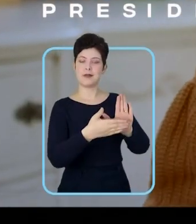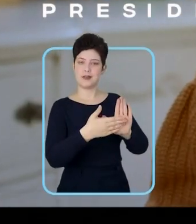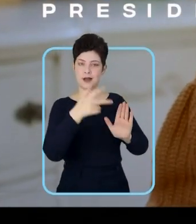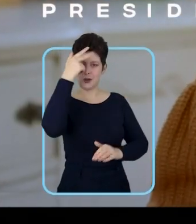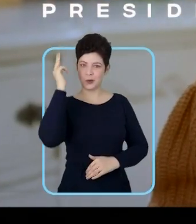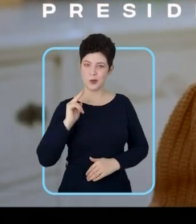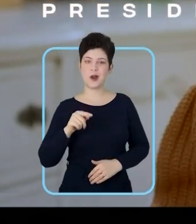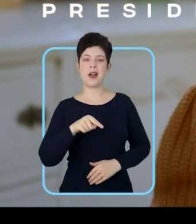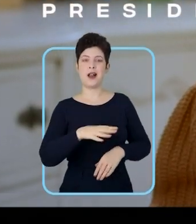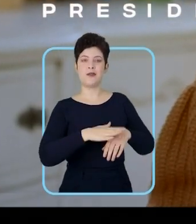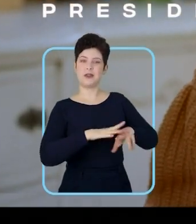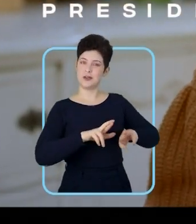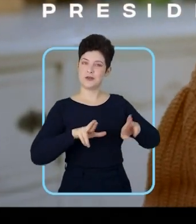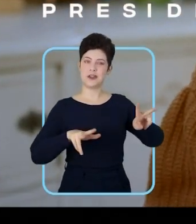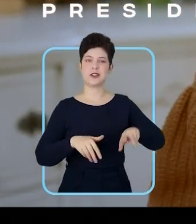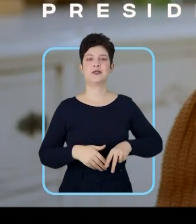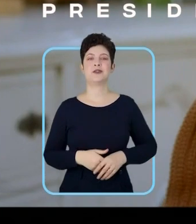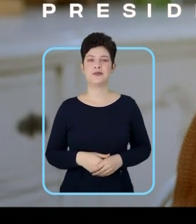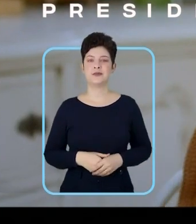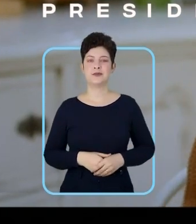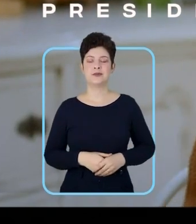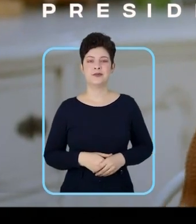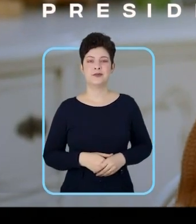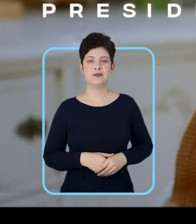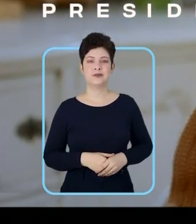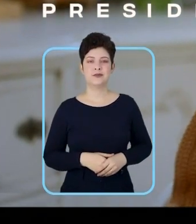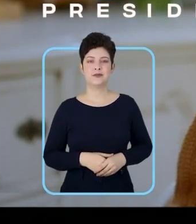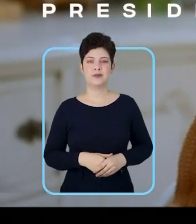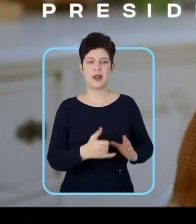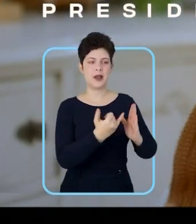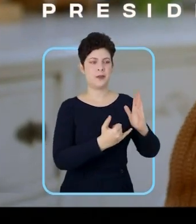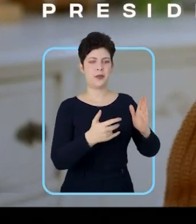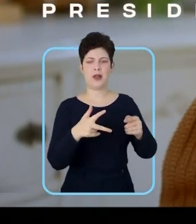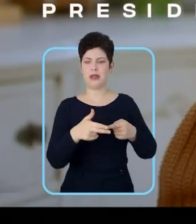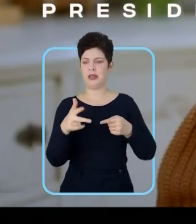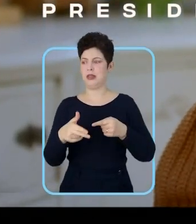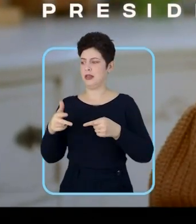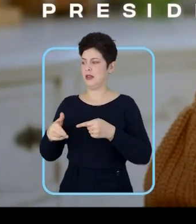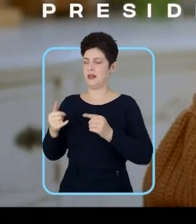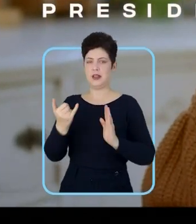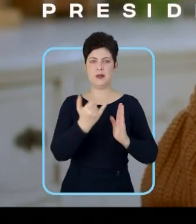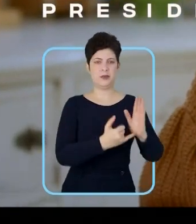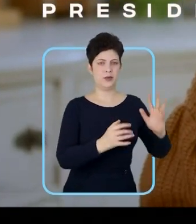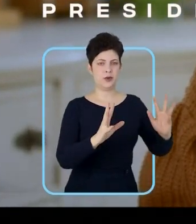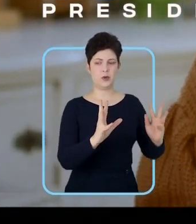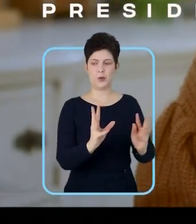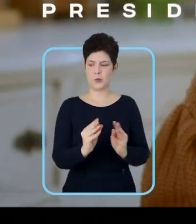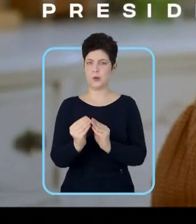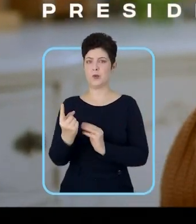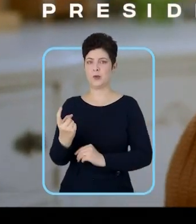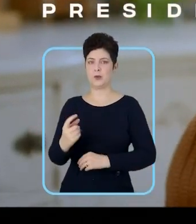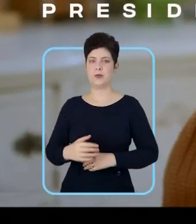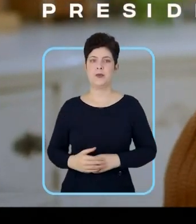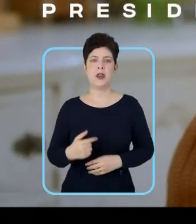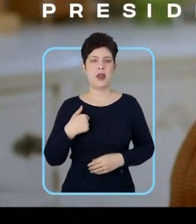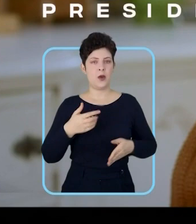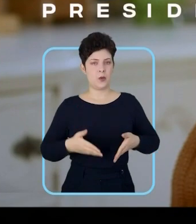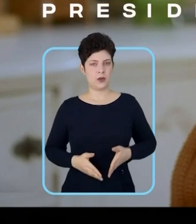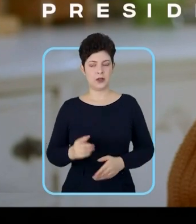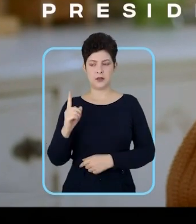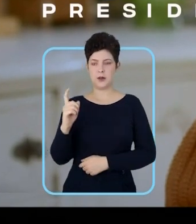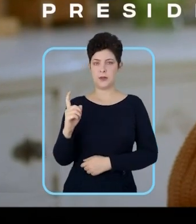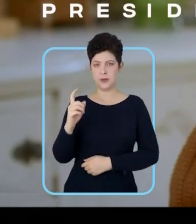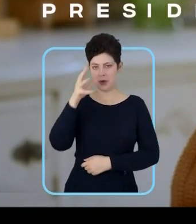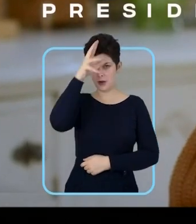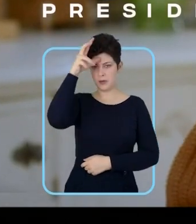minha candidatura é para valer, a minha que é. Pessoal, o jogo só começou. E você que está aí, que é a favor do que é certo,